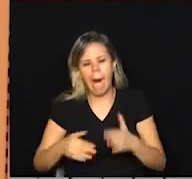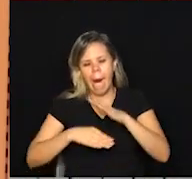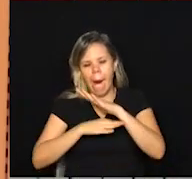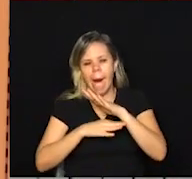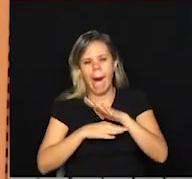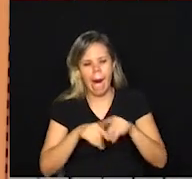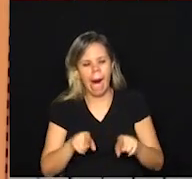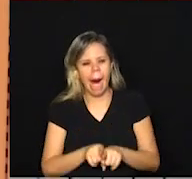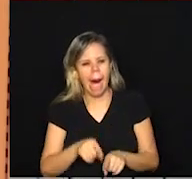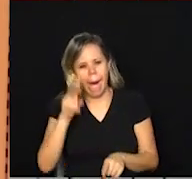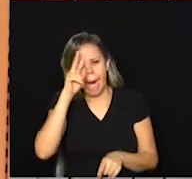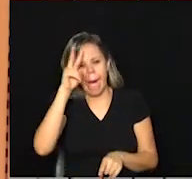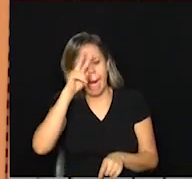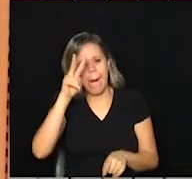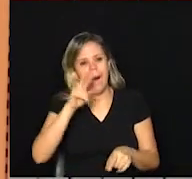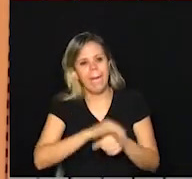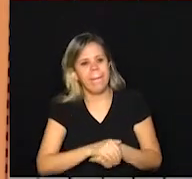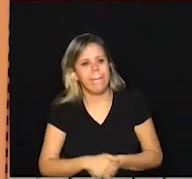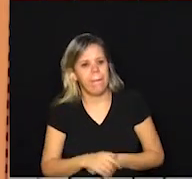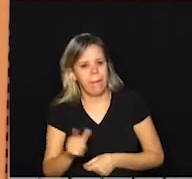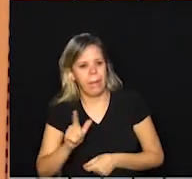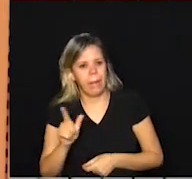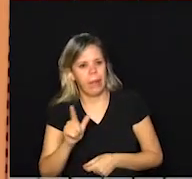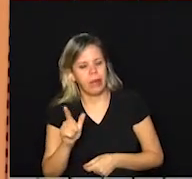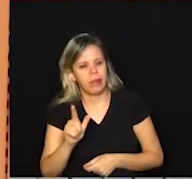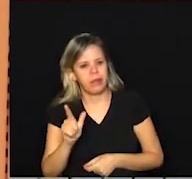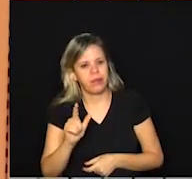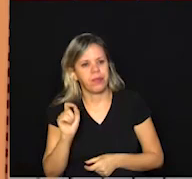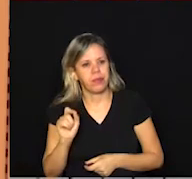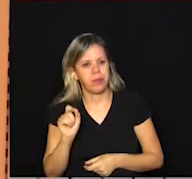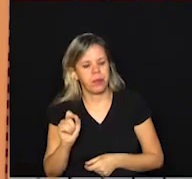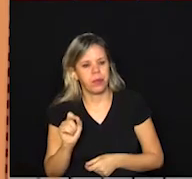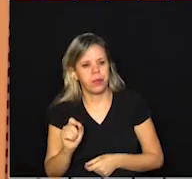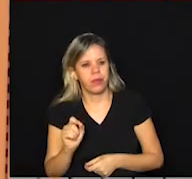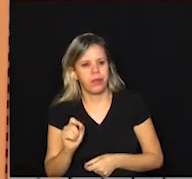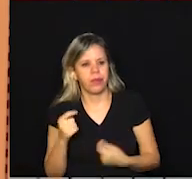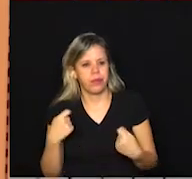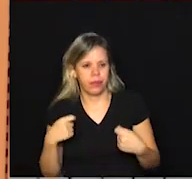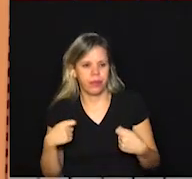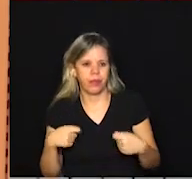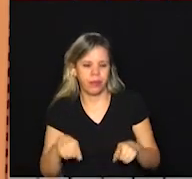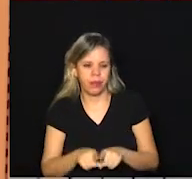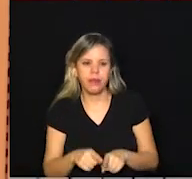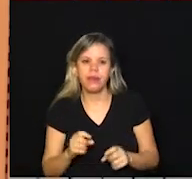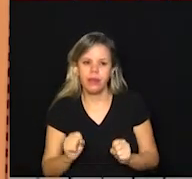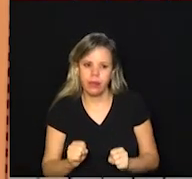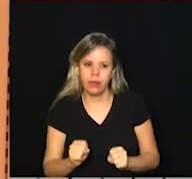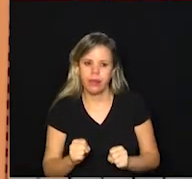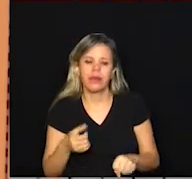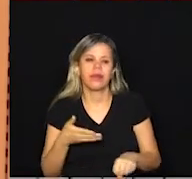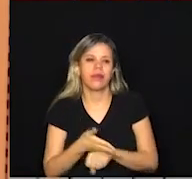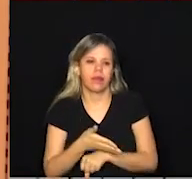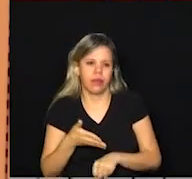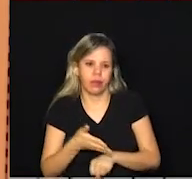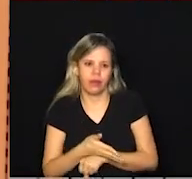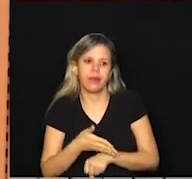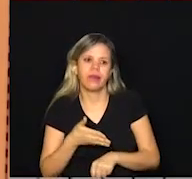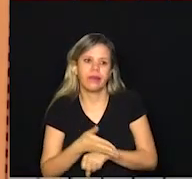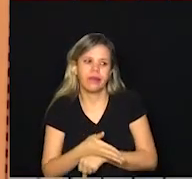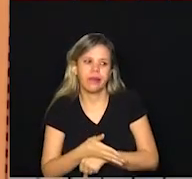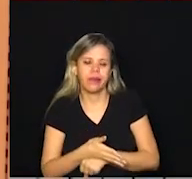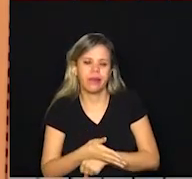para casa lembrando evidentemente que é necessário que nós possamos participar